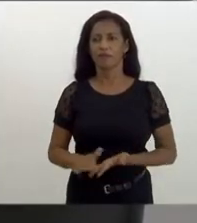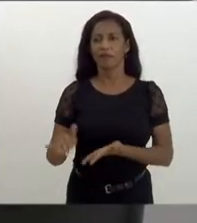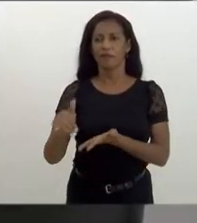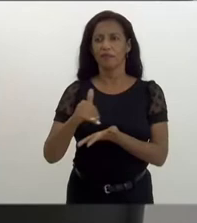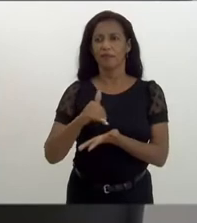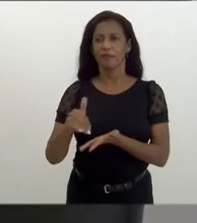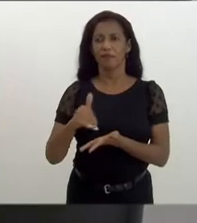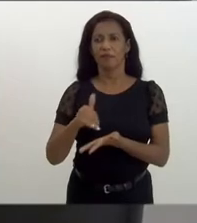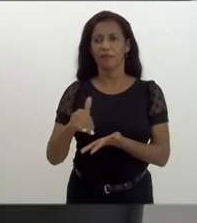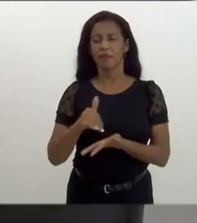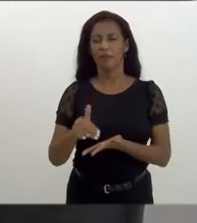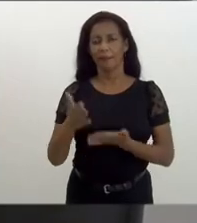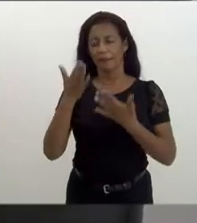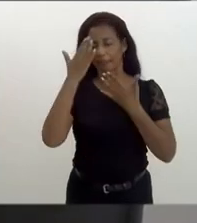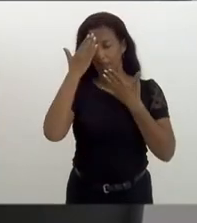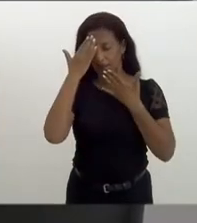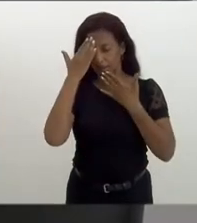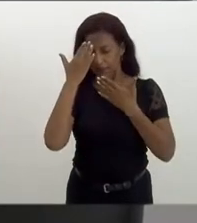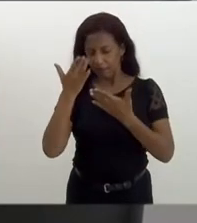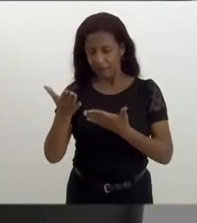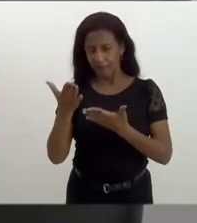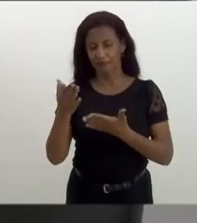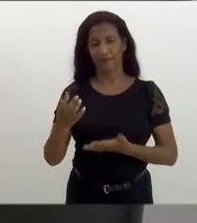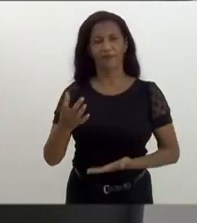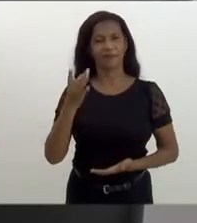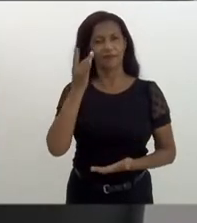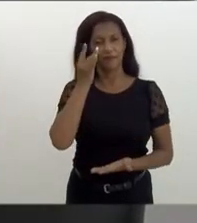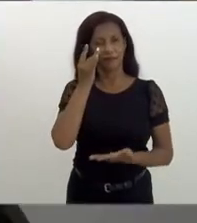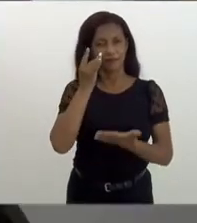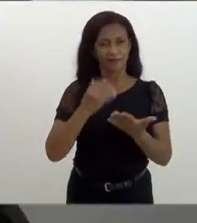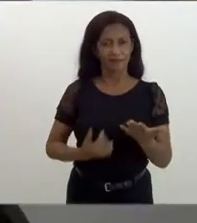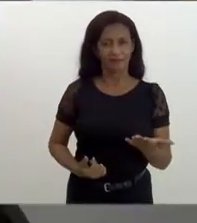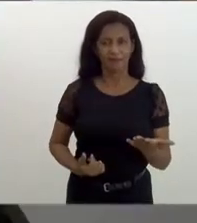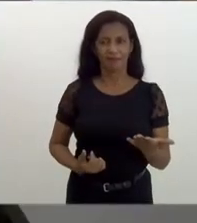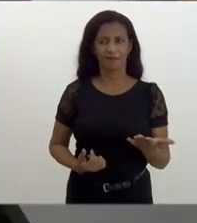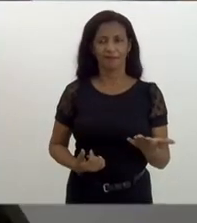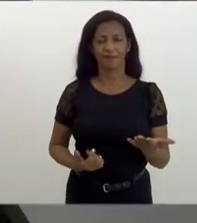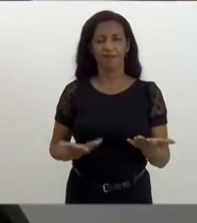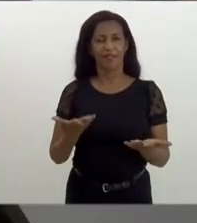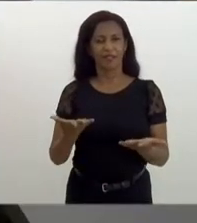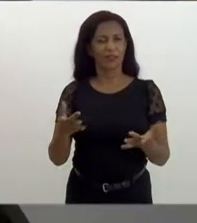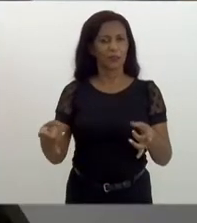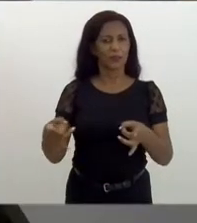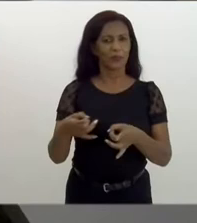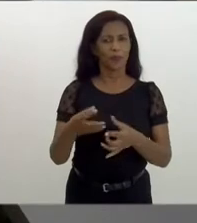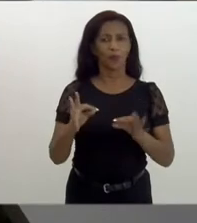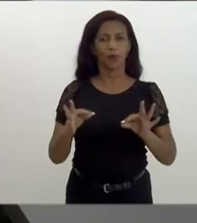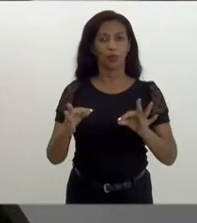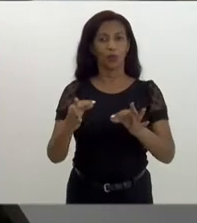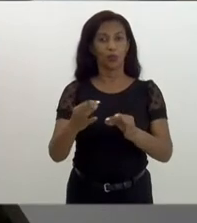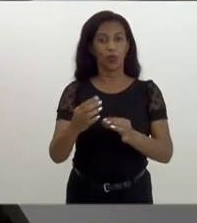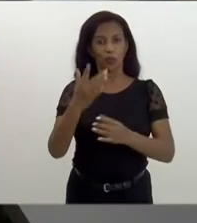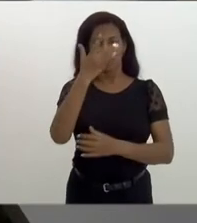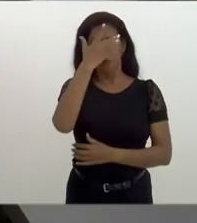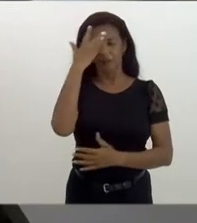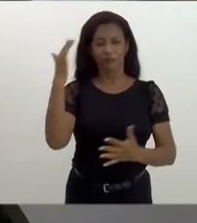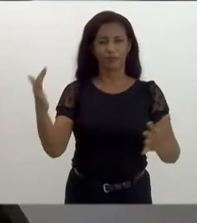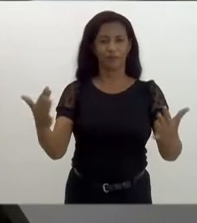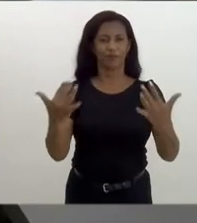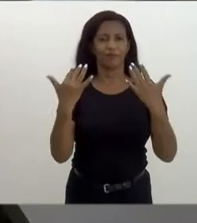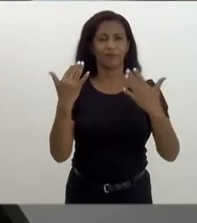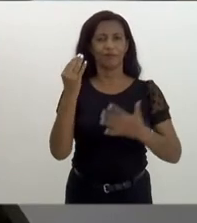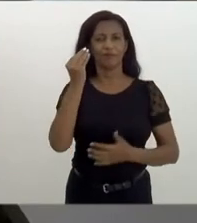secretário queria agradecer a sua presença deixar consignado aqui para todos os nossos ouvintes